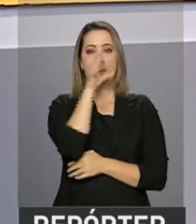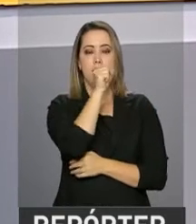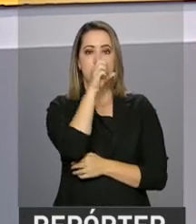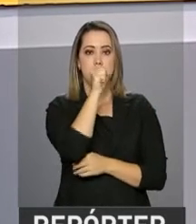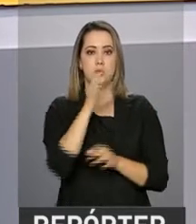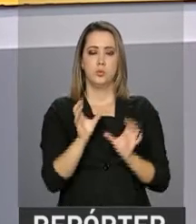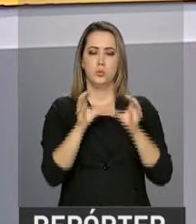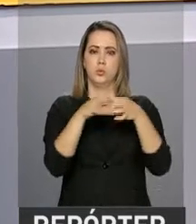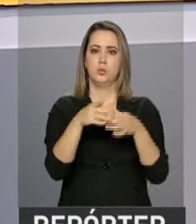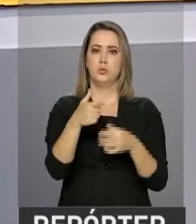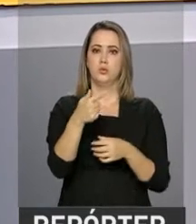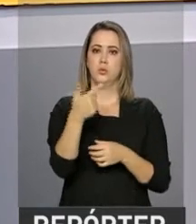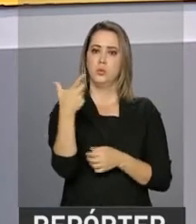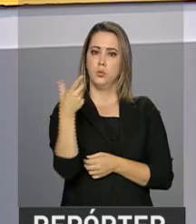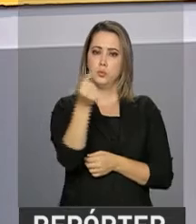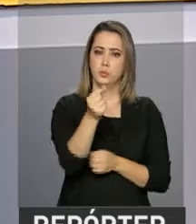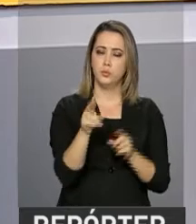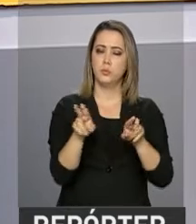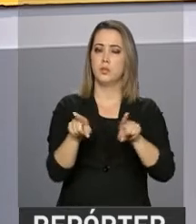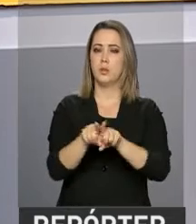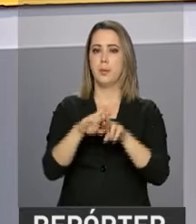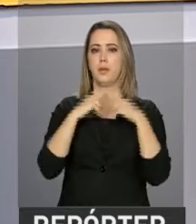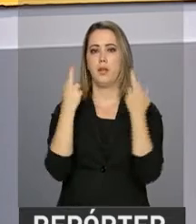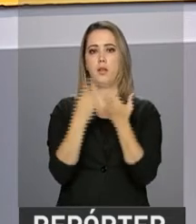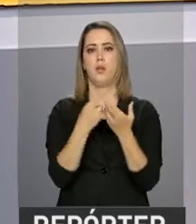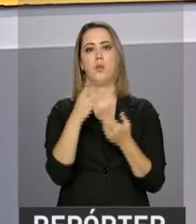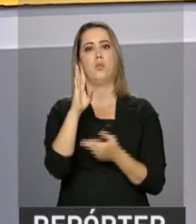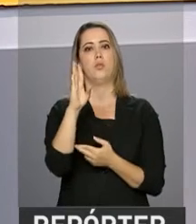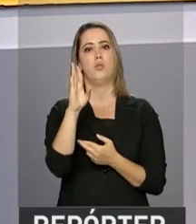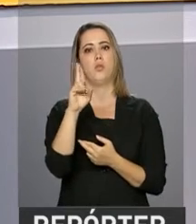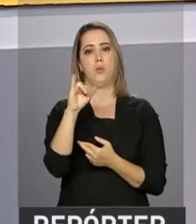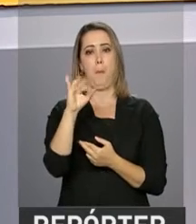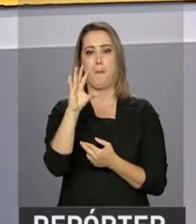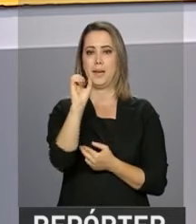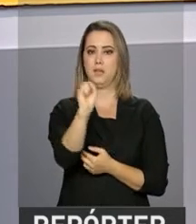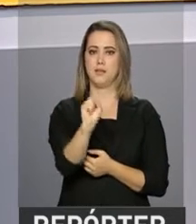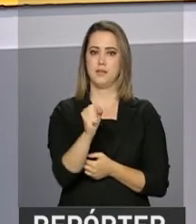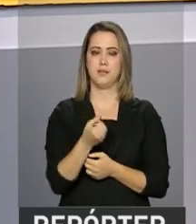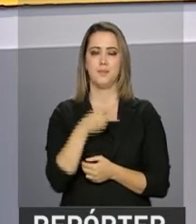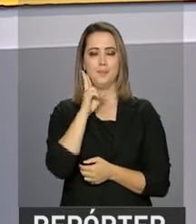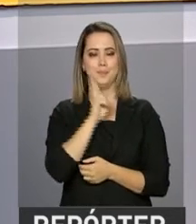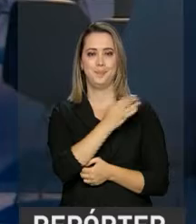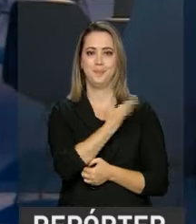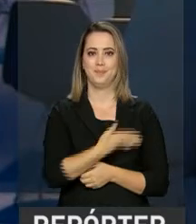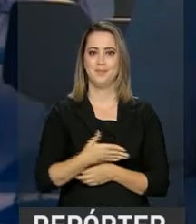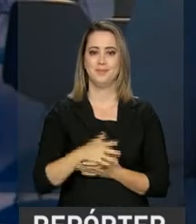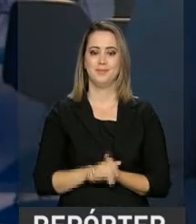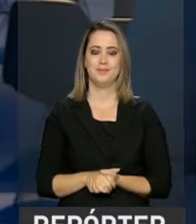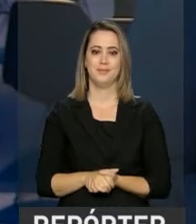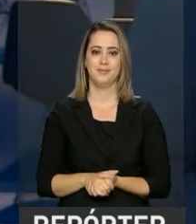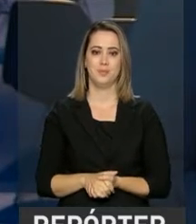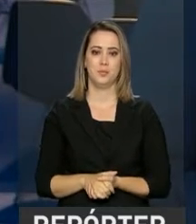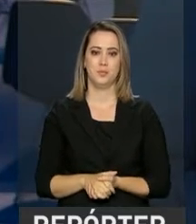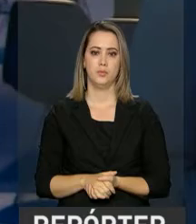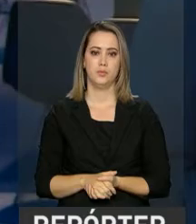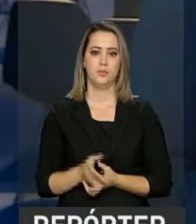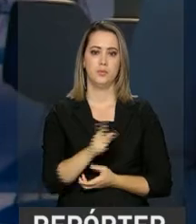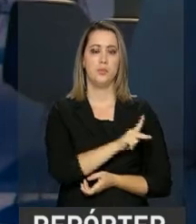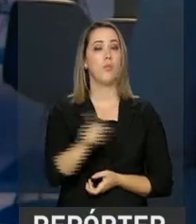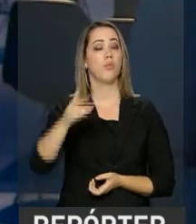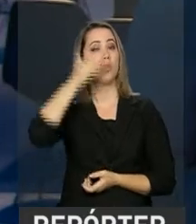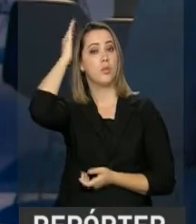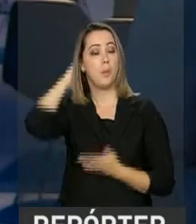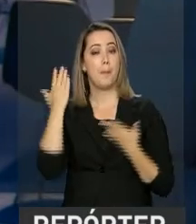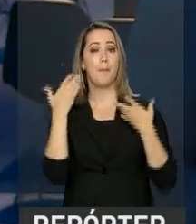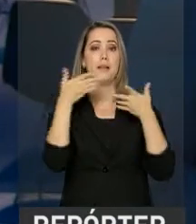do G20 e da reunião do BRICS. O nosso enviado especial, João Pedro Neto, acompanhou. presidente Michel